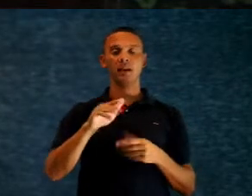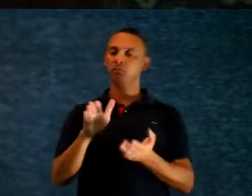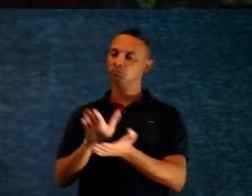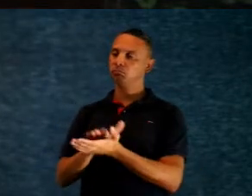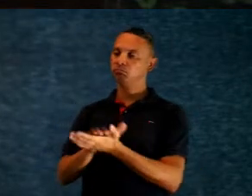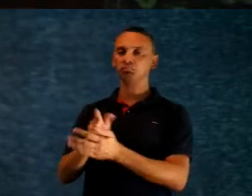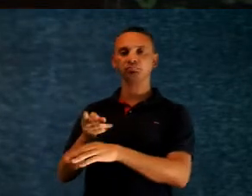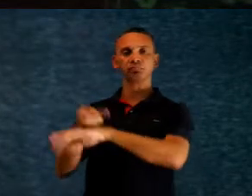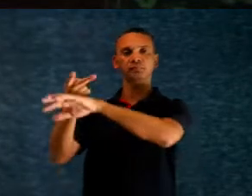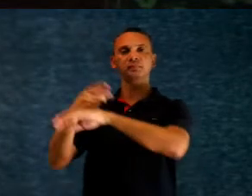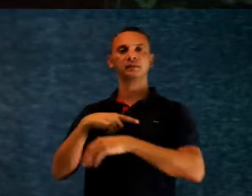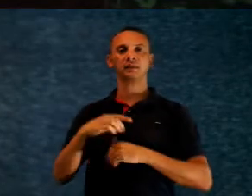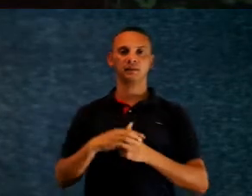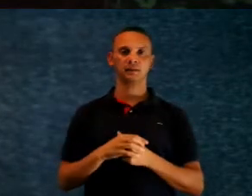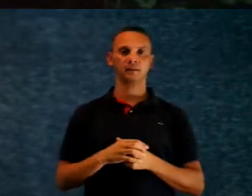Julieta, neste ano de